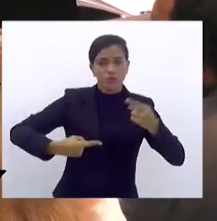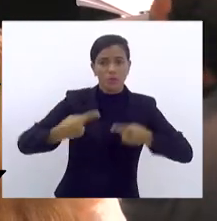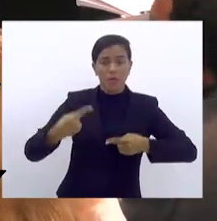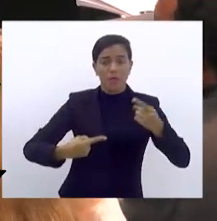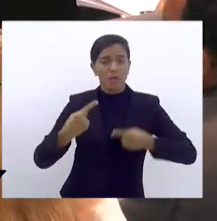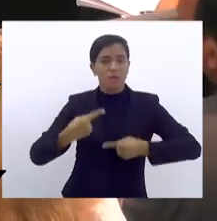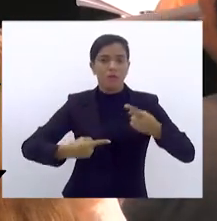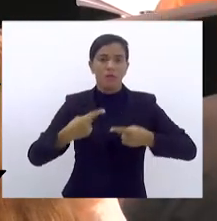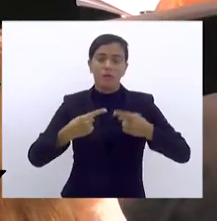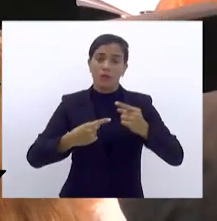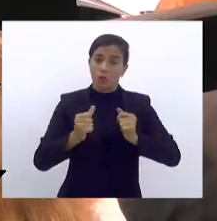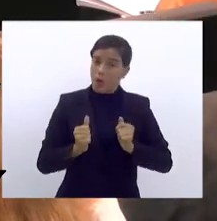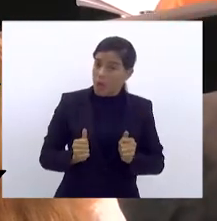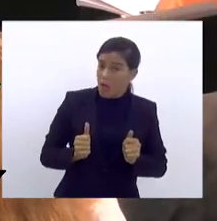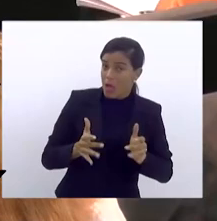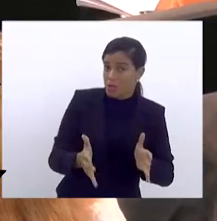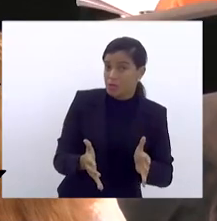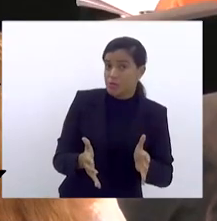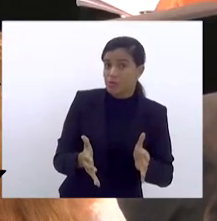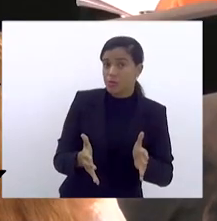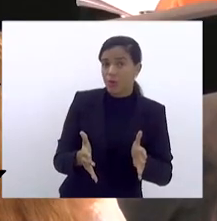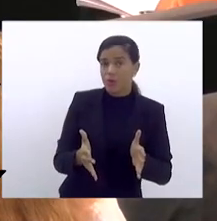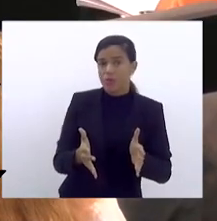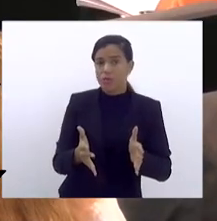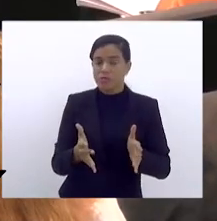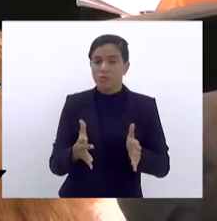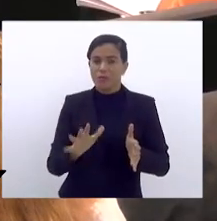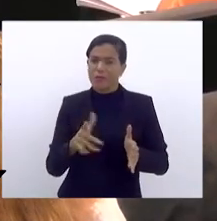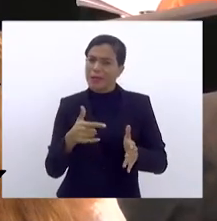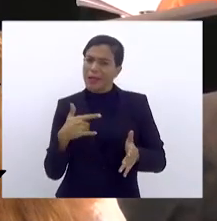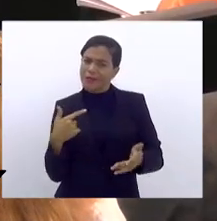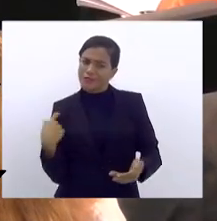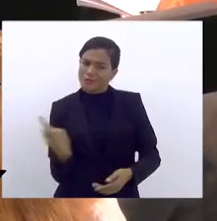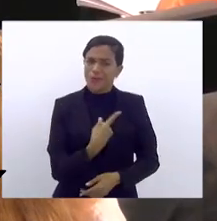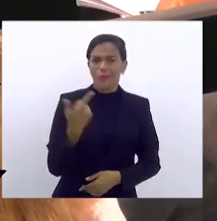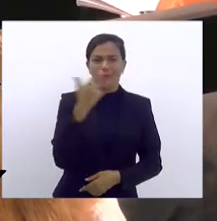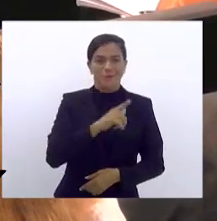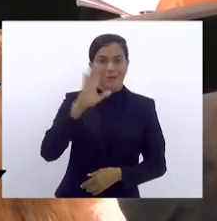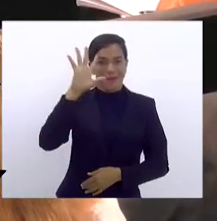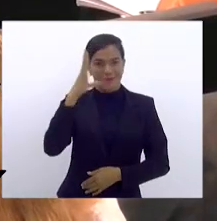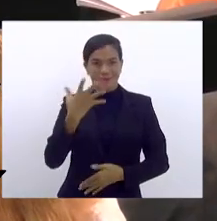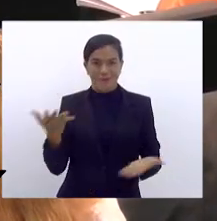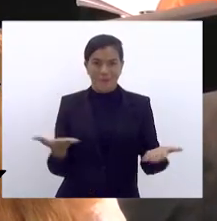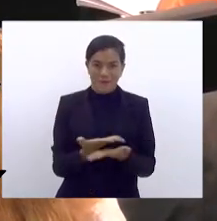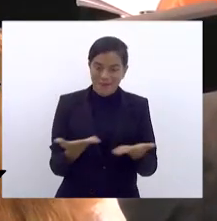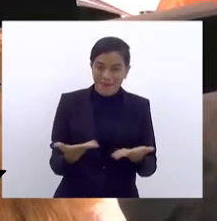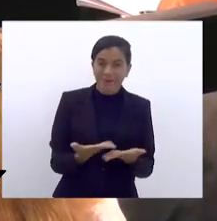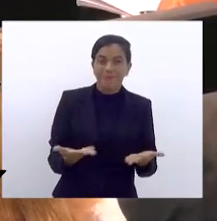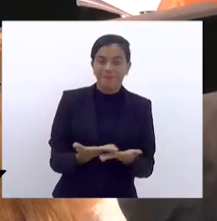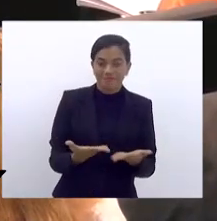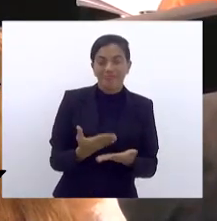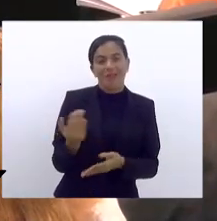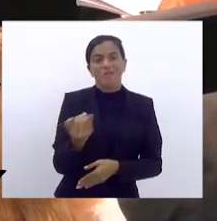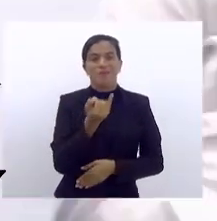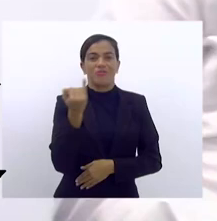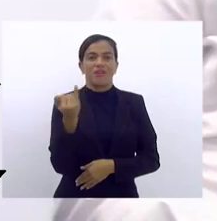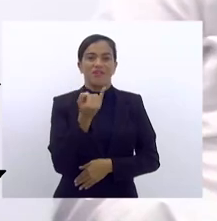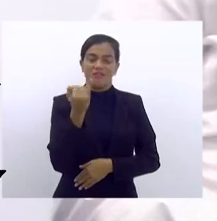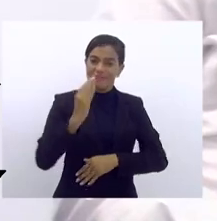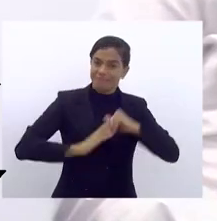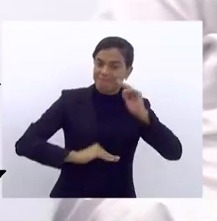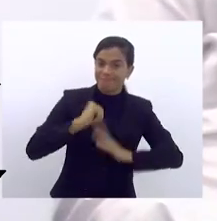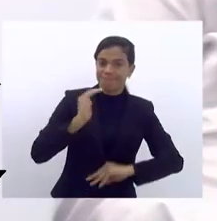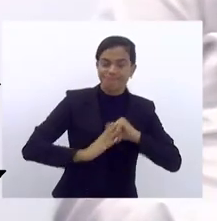do que nós deliberarmos aqui nessa audiência nas futuras é importante que aconteçam essas